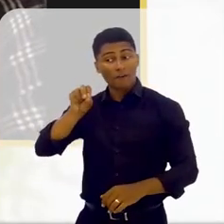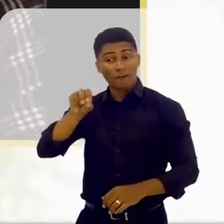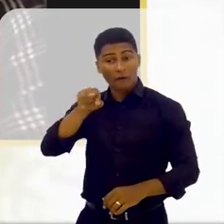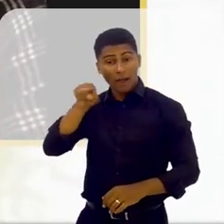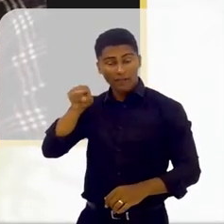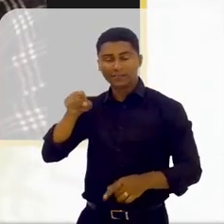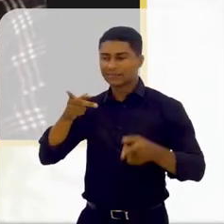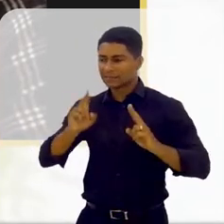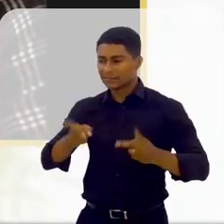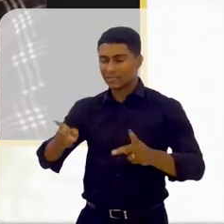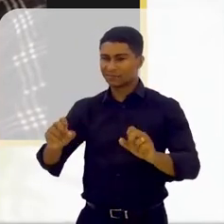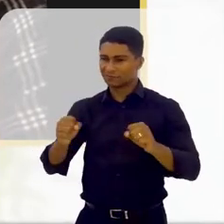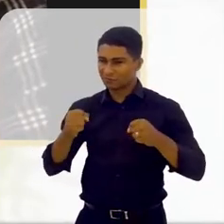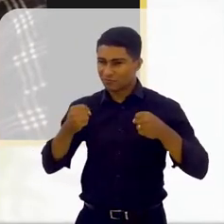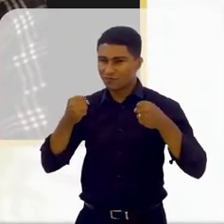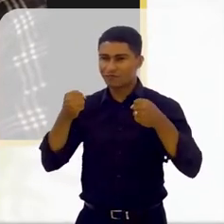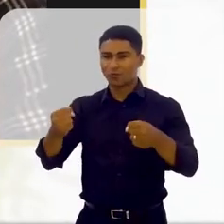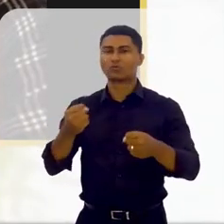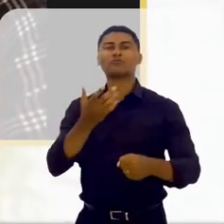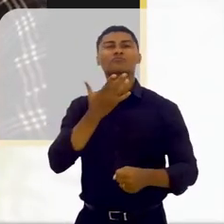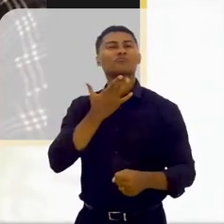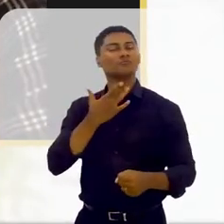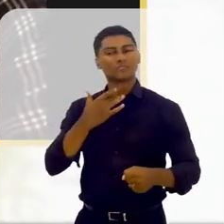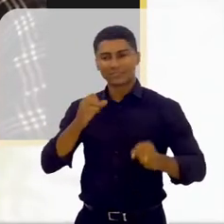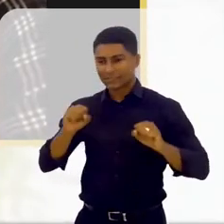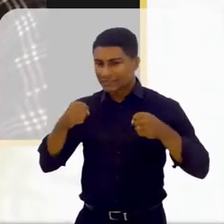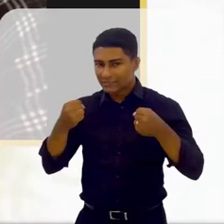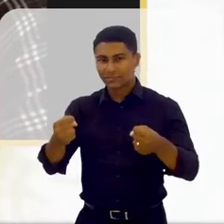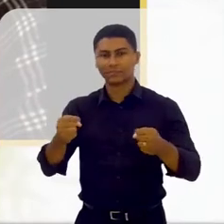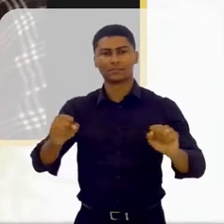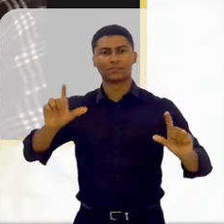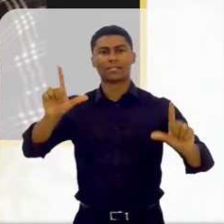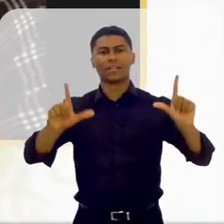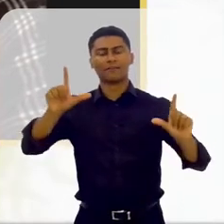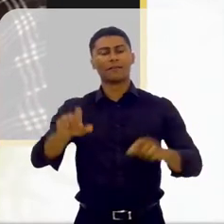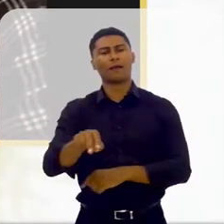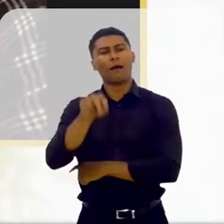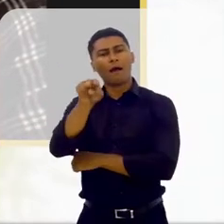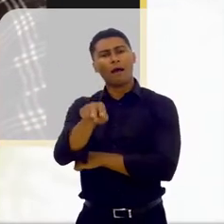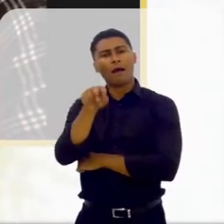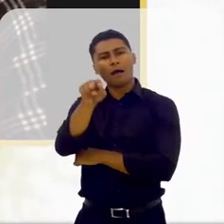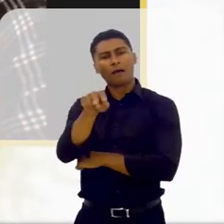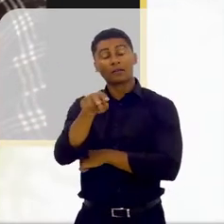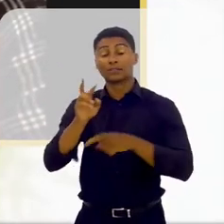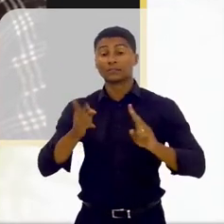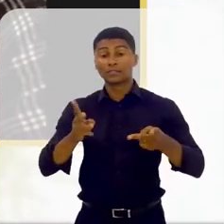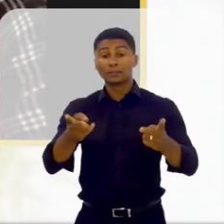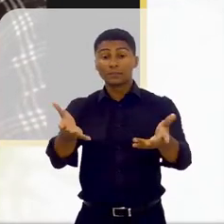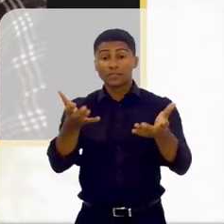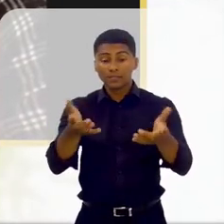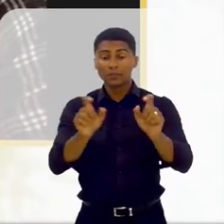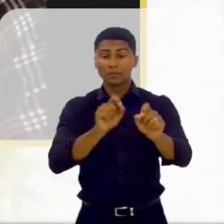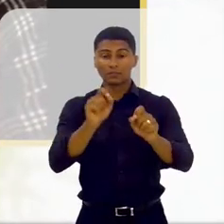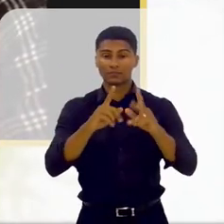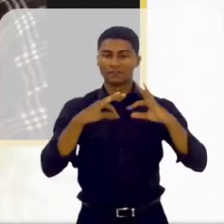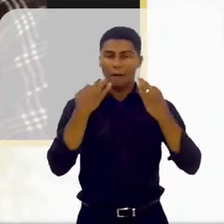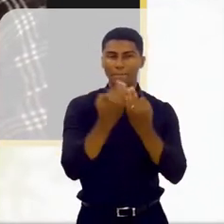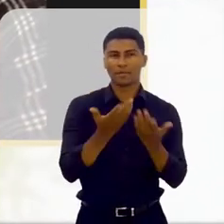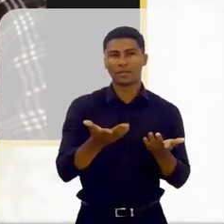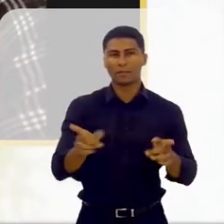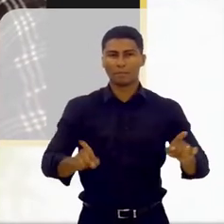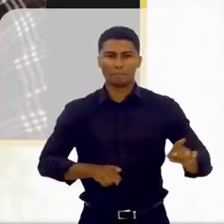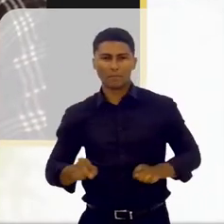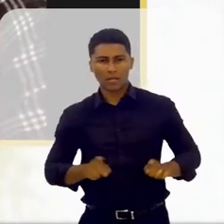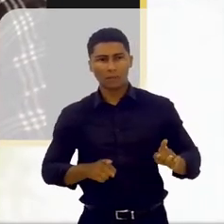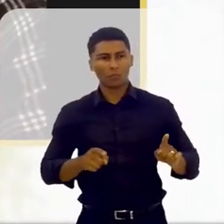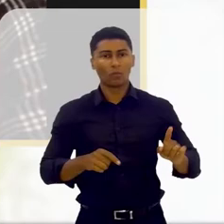uma pessoa ativa, ela sempre teve vontade, sempre assistiu TV e sempre quis que alguém da família, seja primo, seja